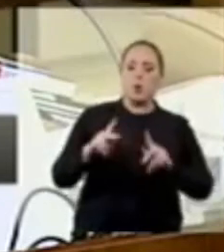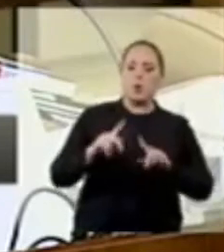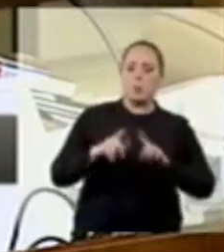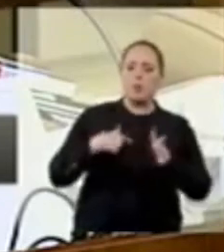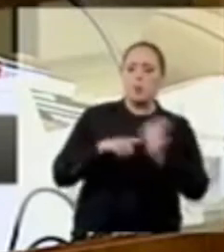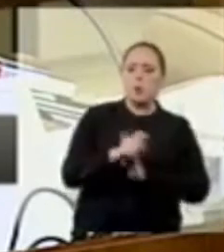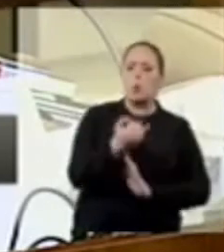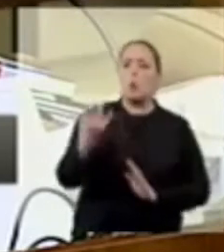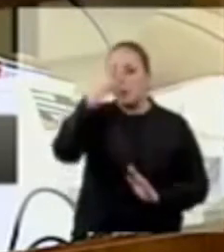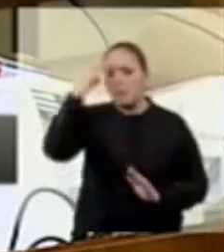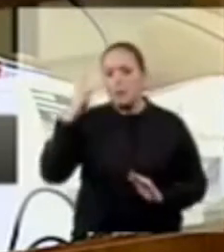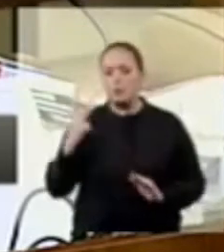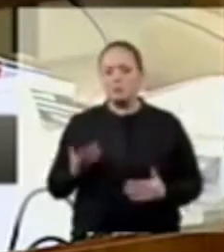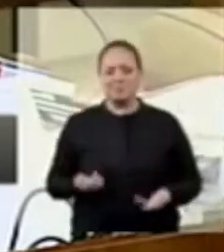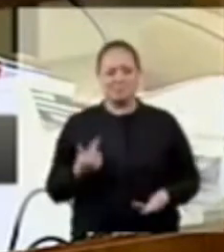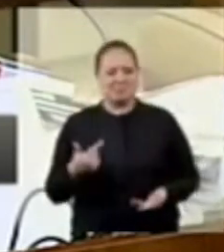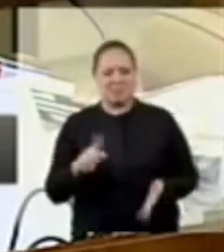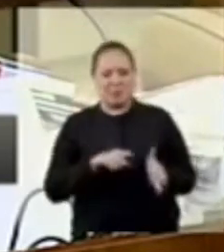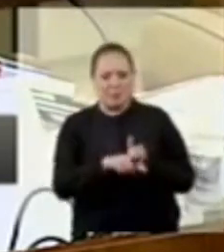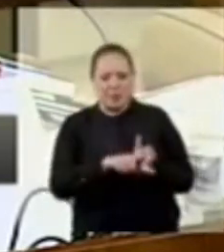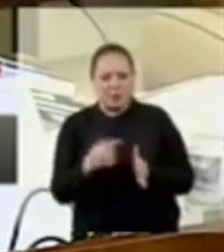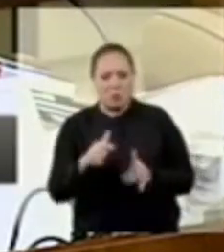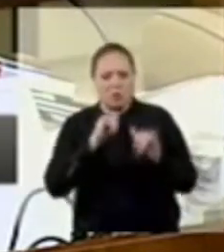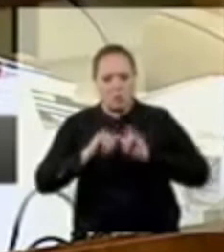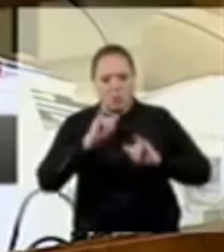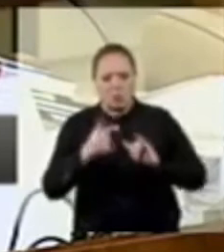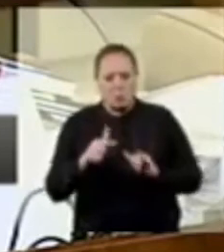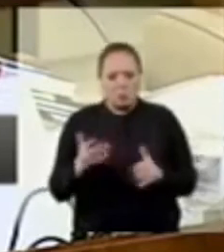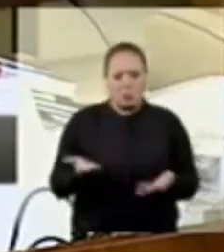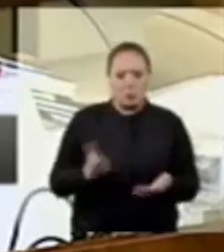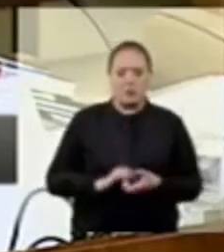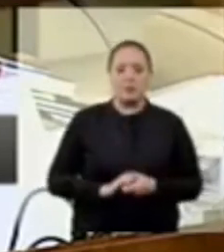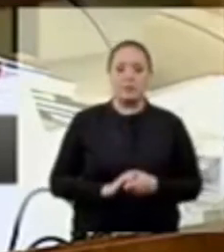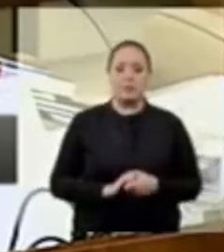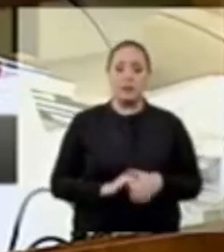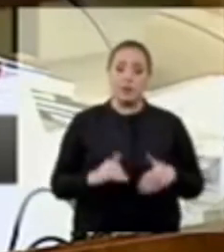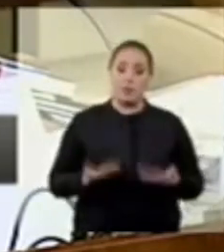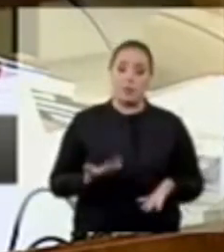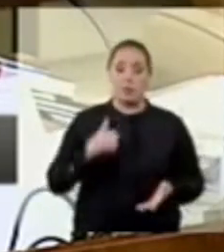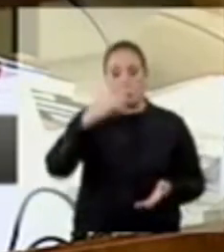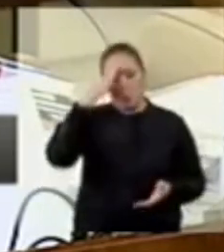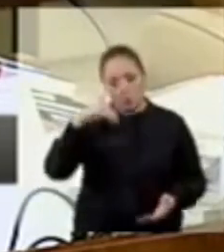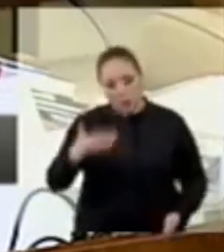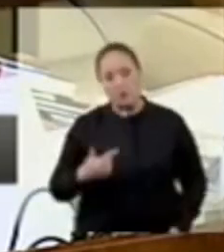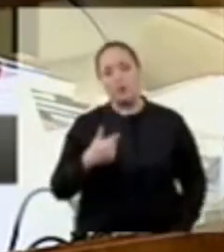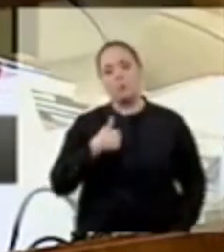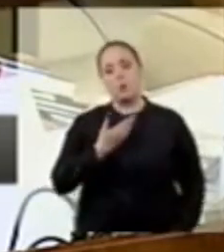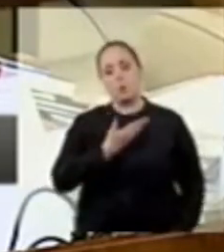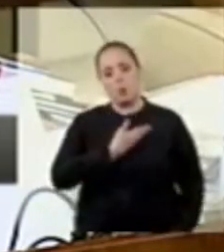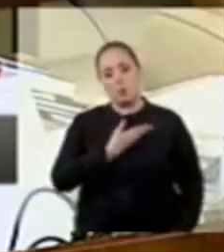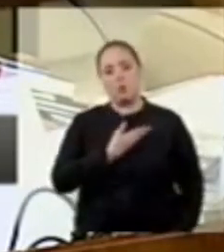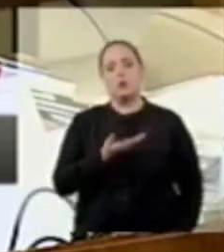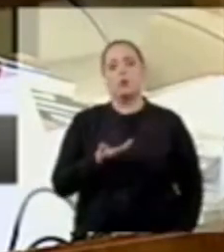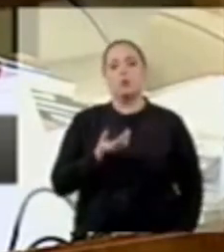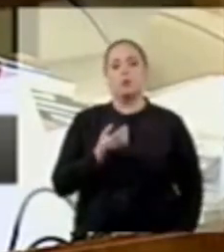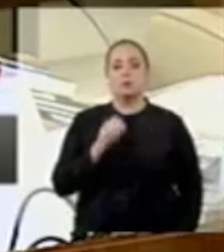estatísticas bilica não tem informação portanto para homenagear meu querido e saudoso mestre zé carlos barbosa